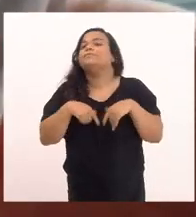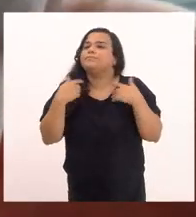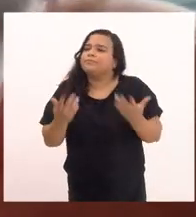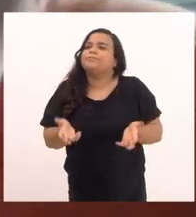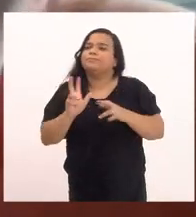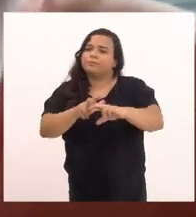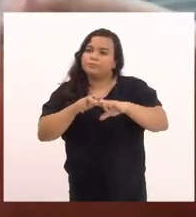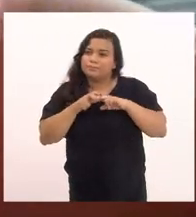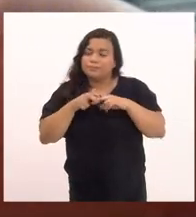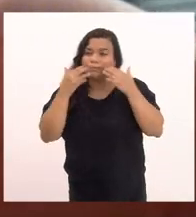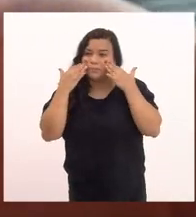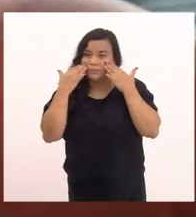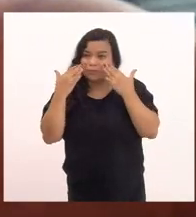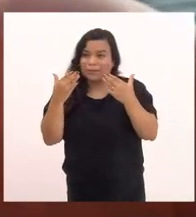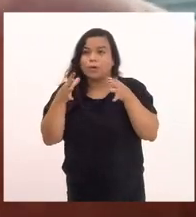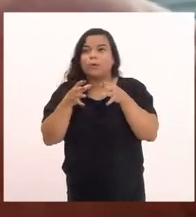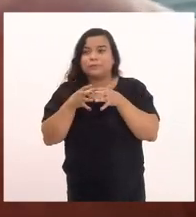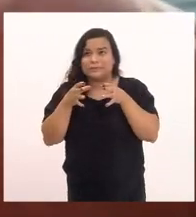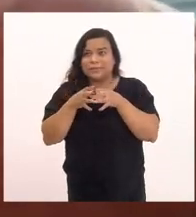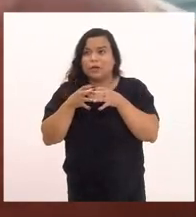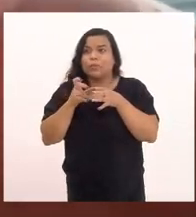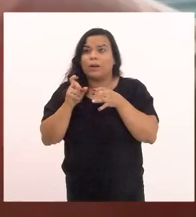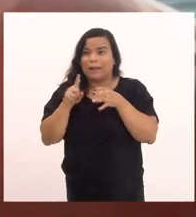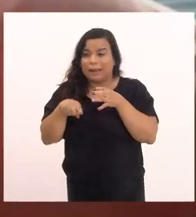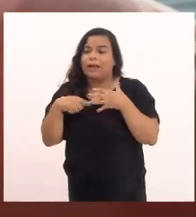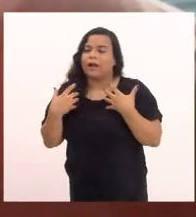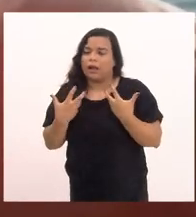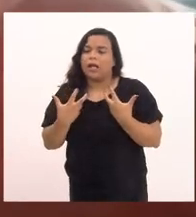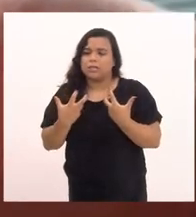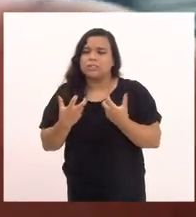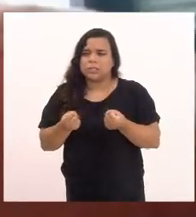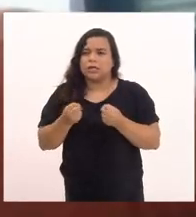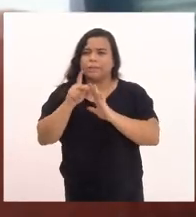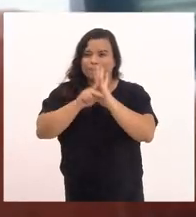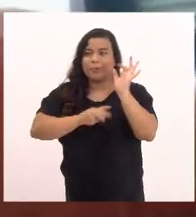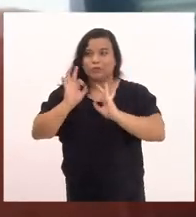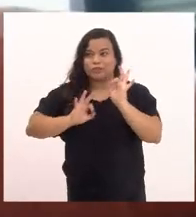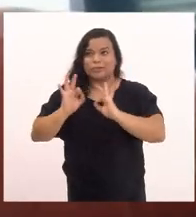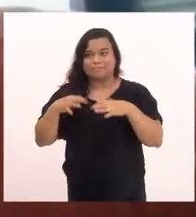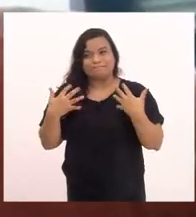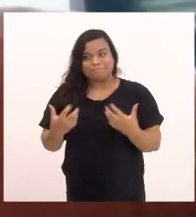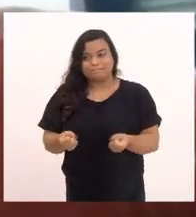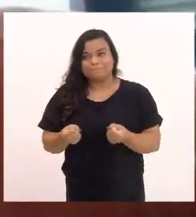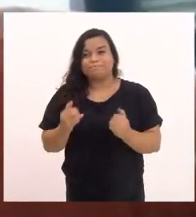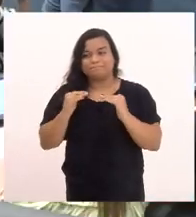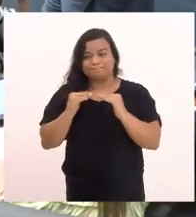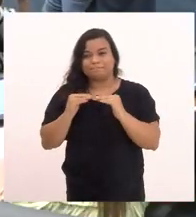parecer da comissão é favorável ao projeto.